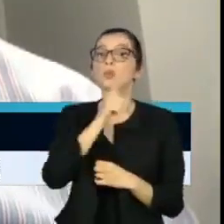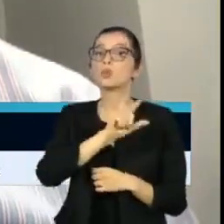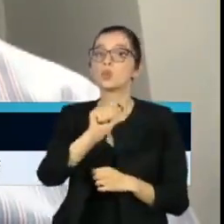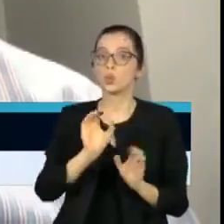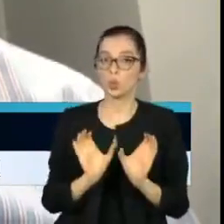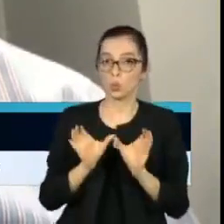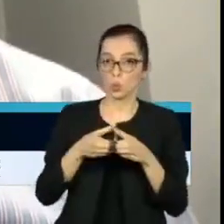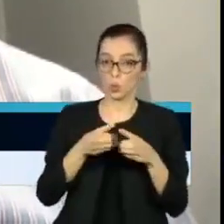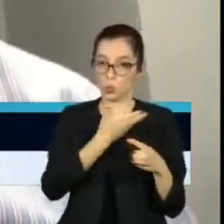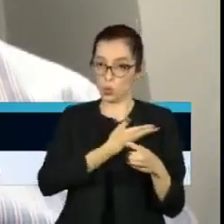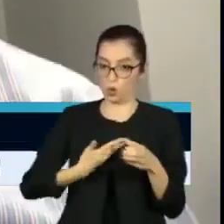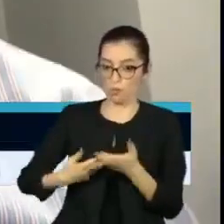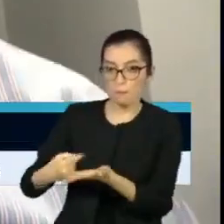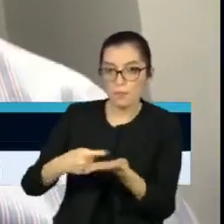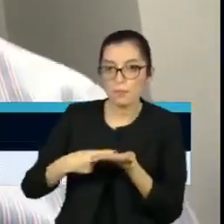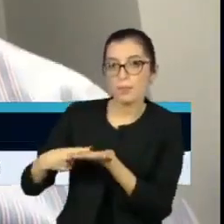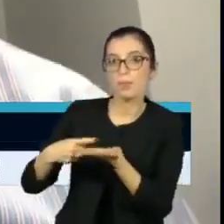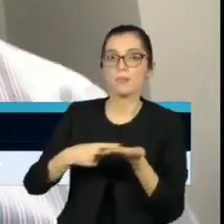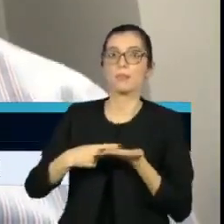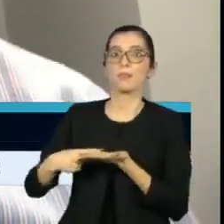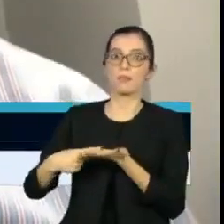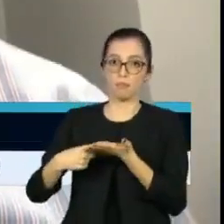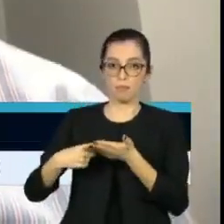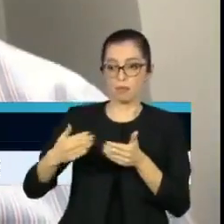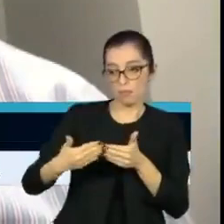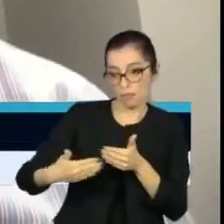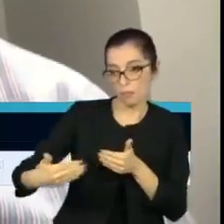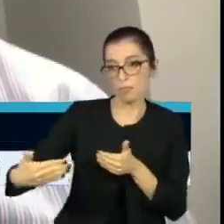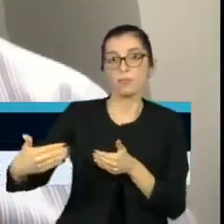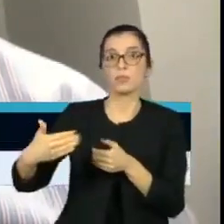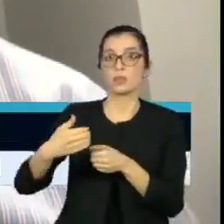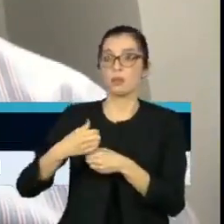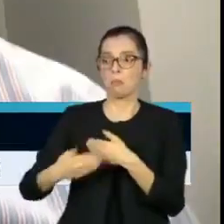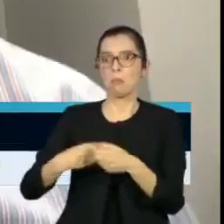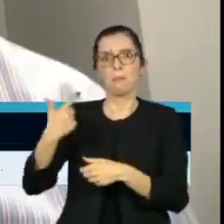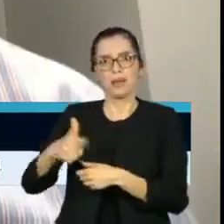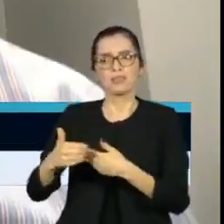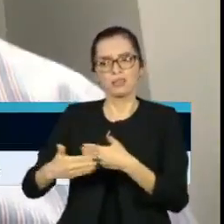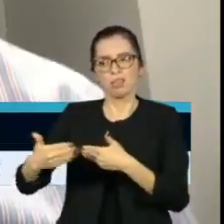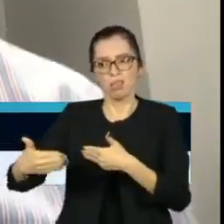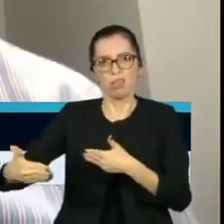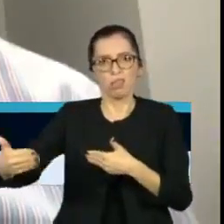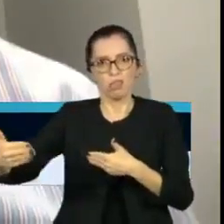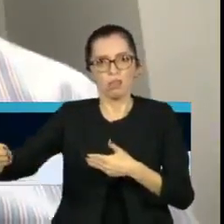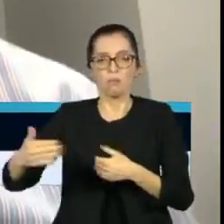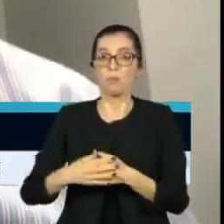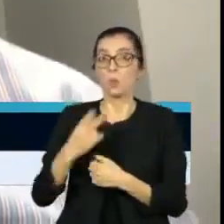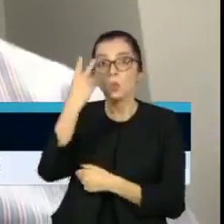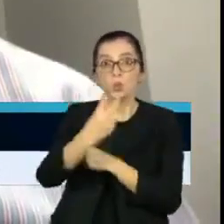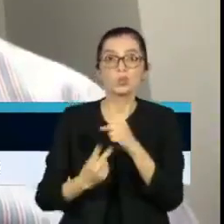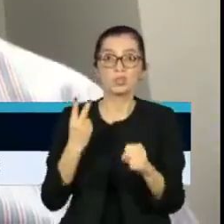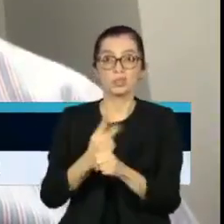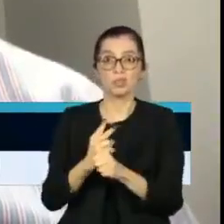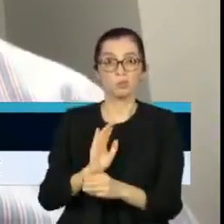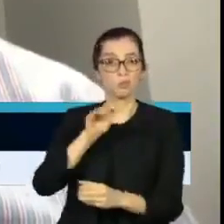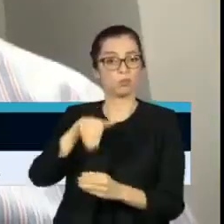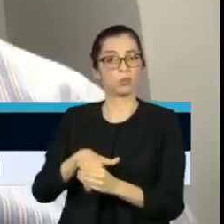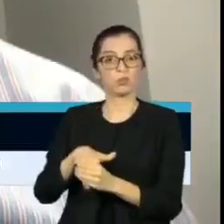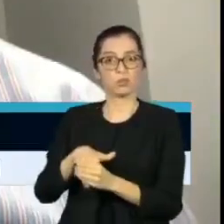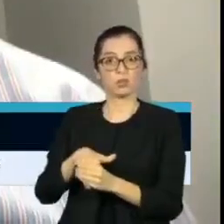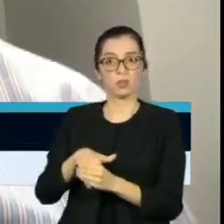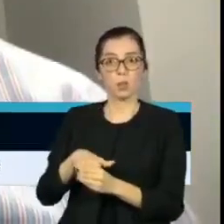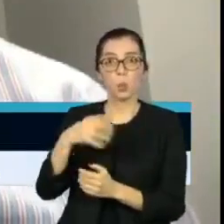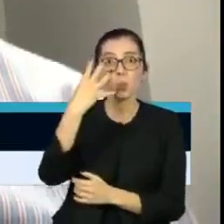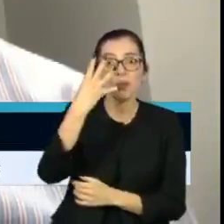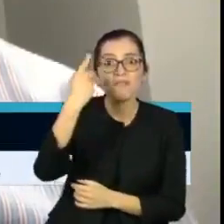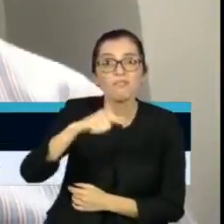essas foram as 4ª eleições em menos de 2 anos. O país está acostumado com